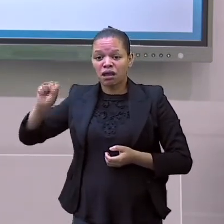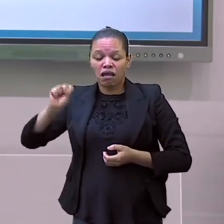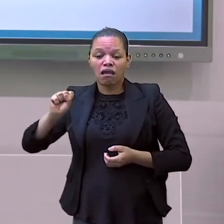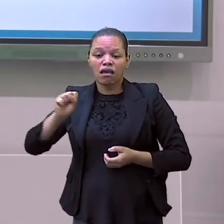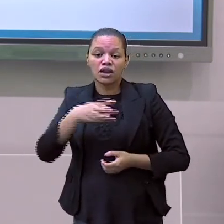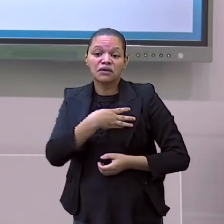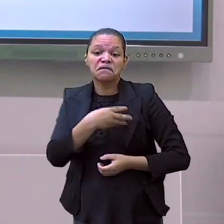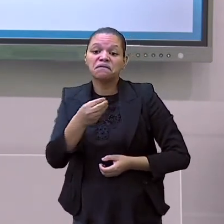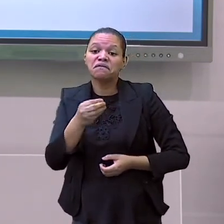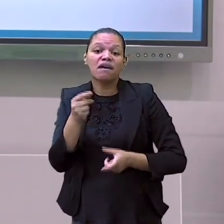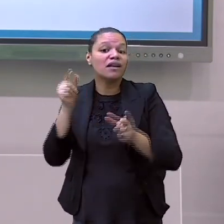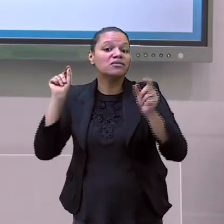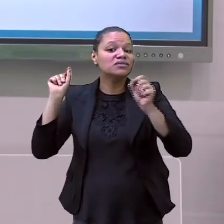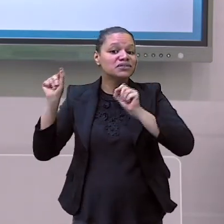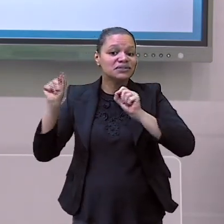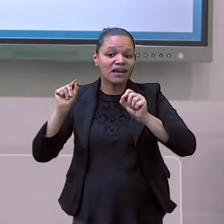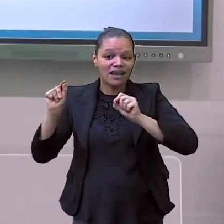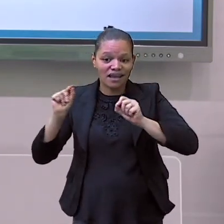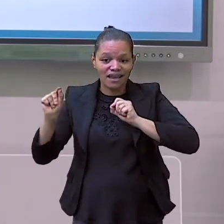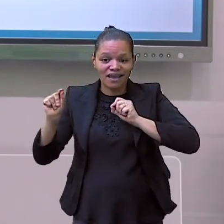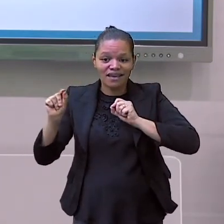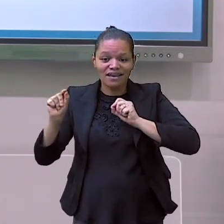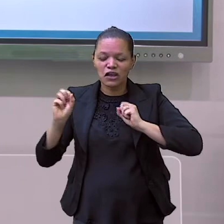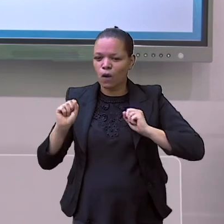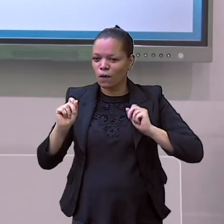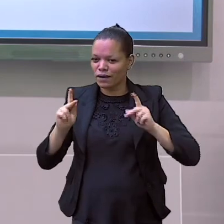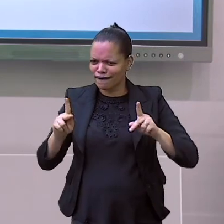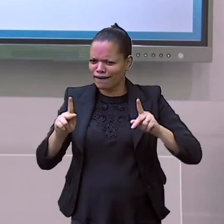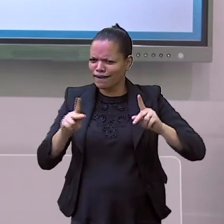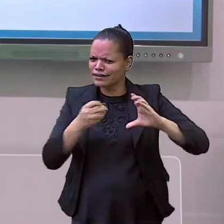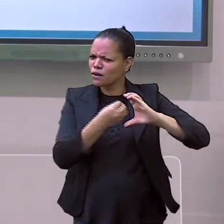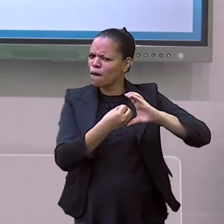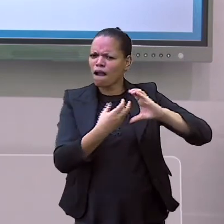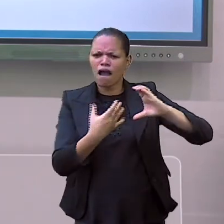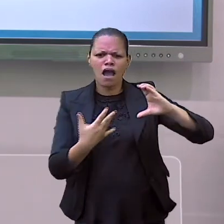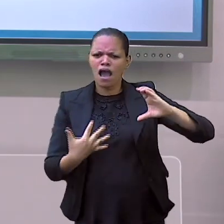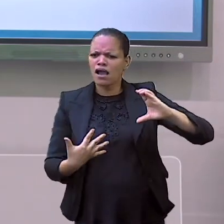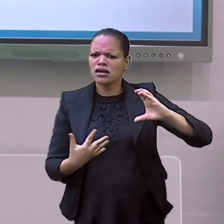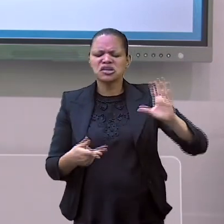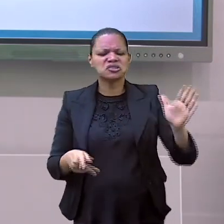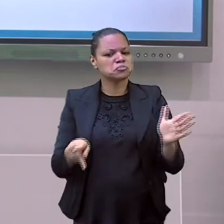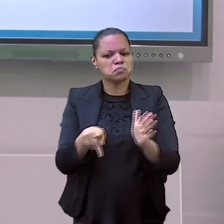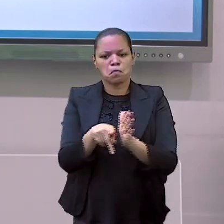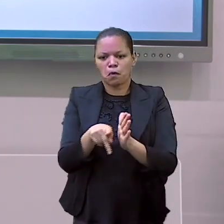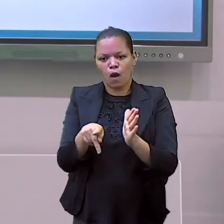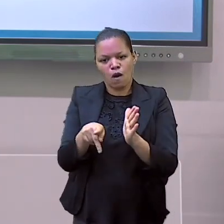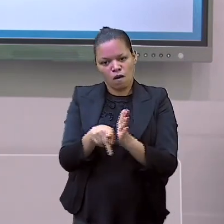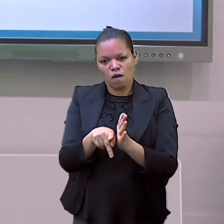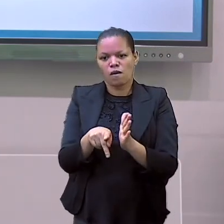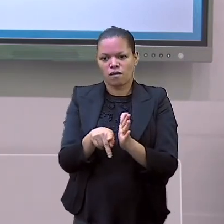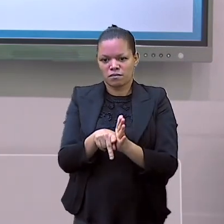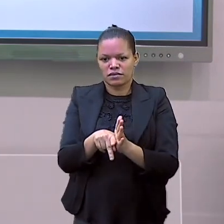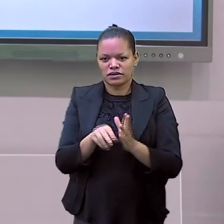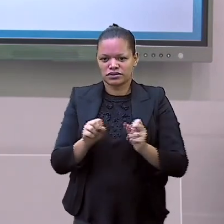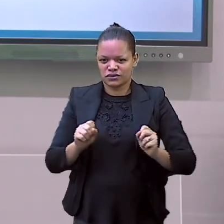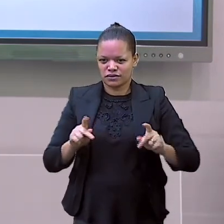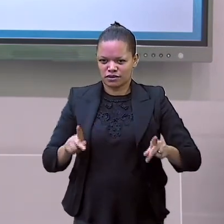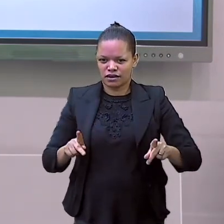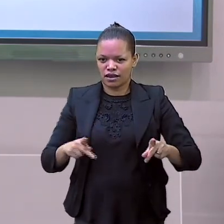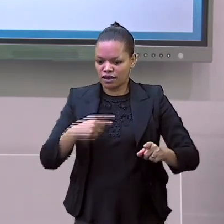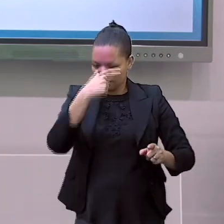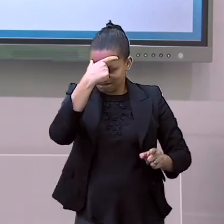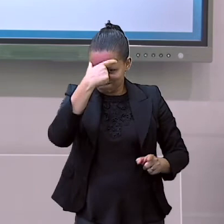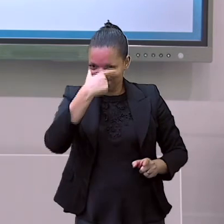mundo outras pessoas com o nome de Albalide, mas Albalide com a identidade,